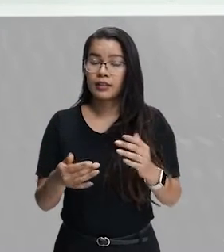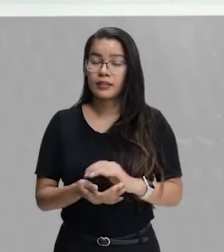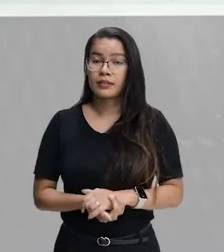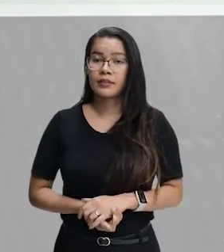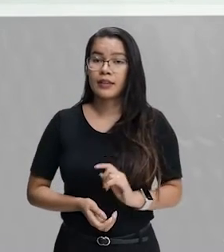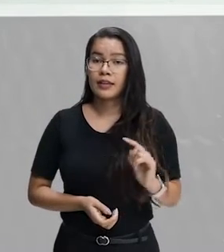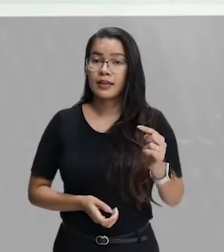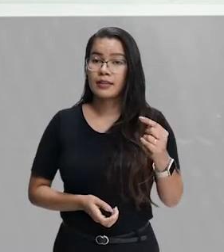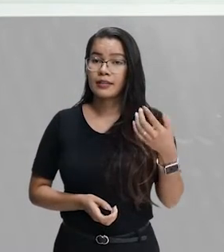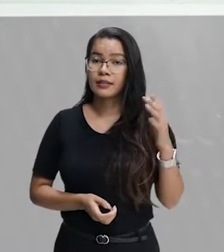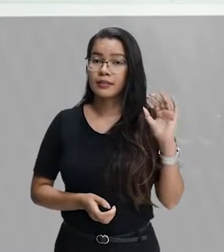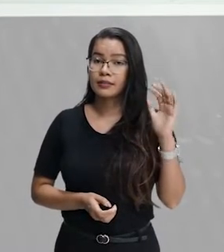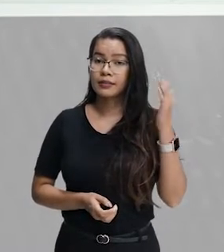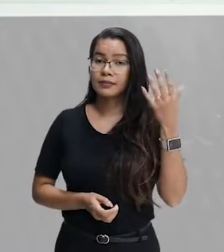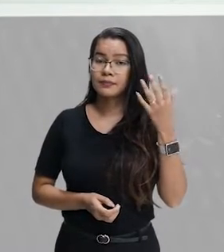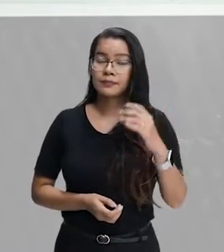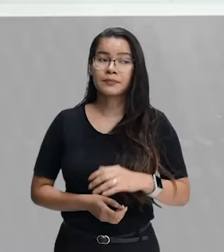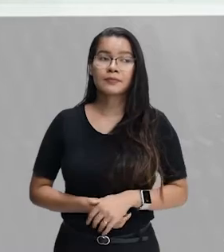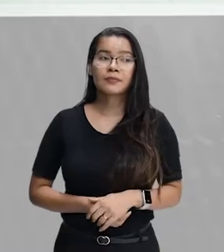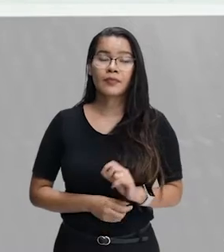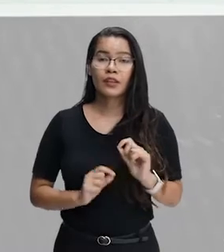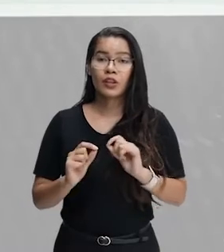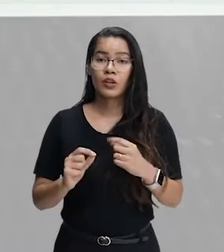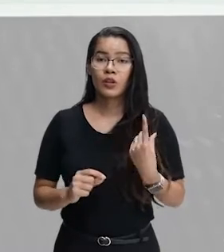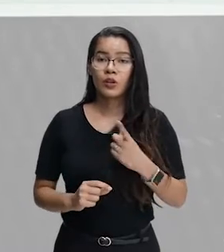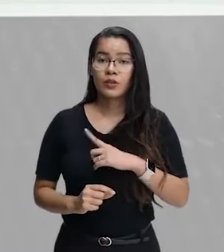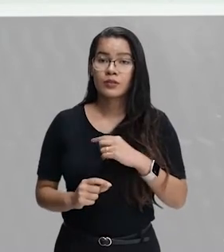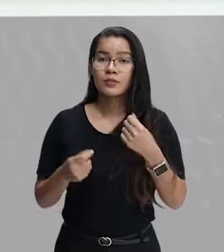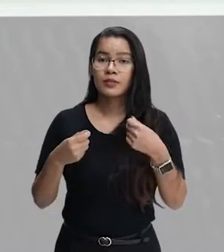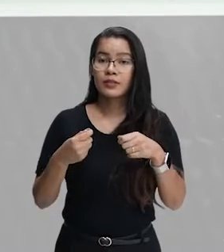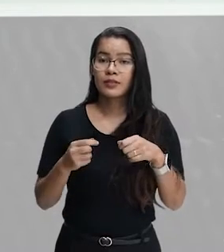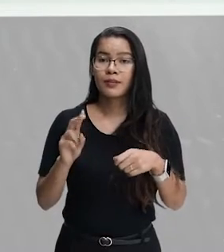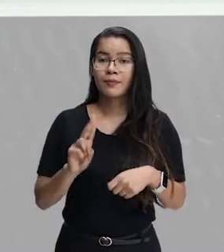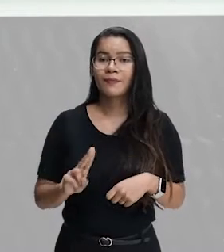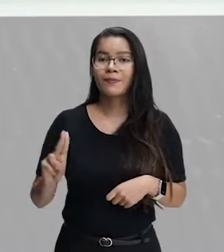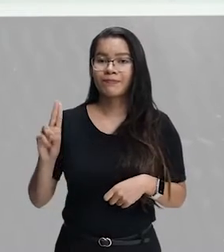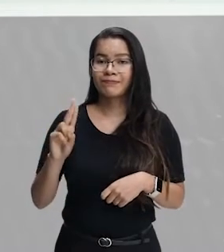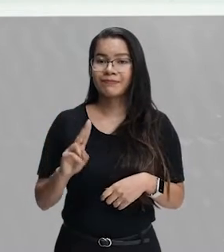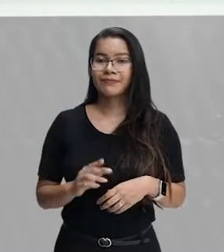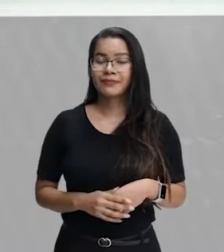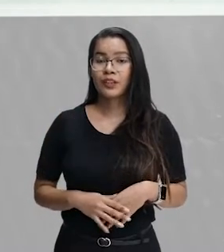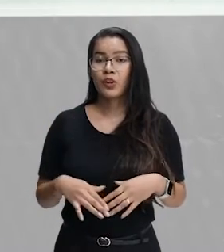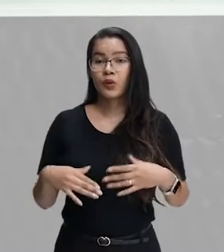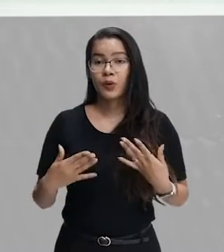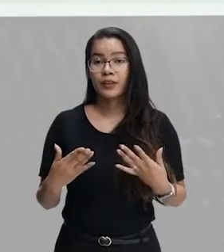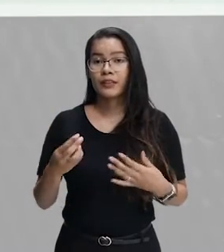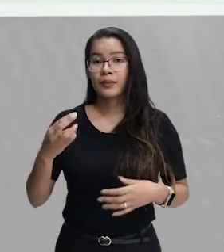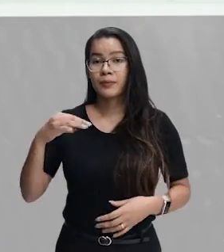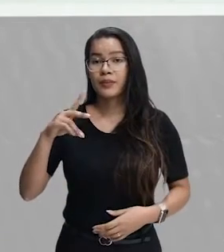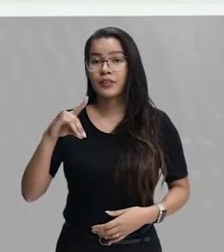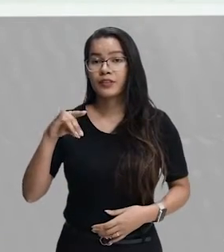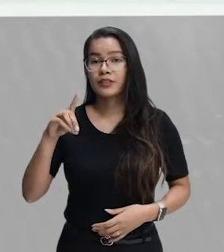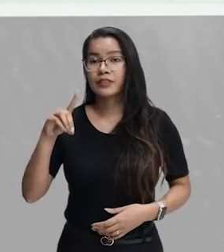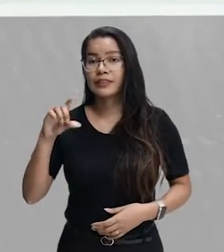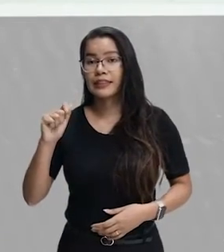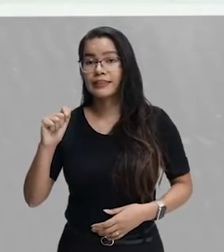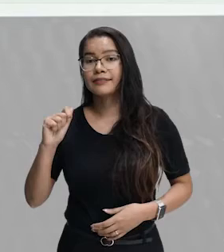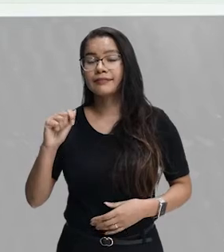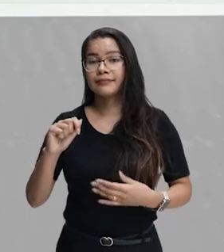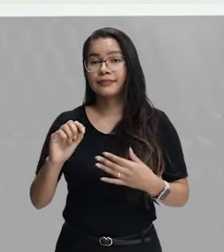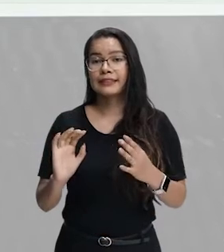essa situação que a gente precisa usar as medidas de dispersão, quando a medida de tendência